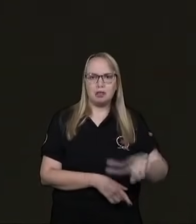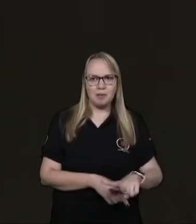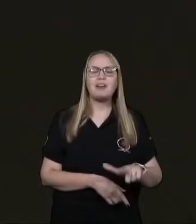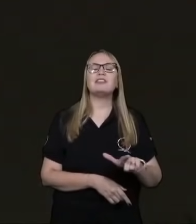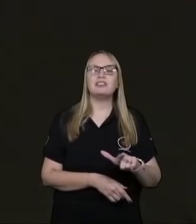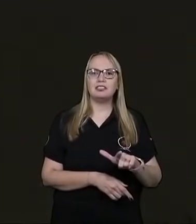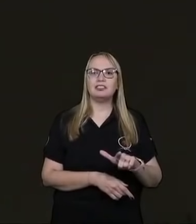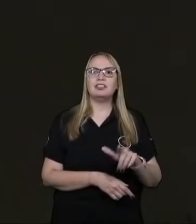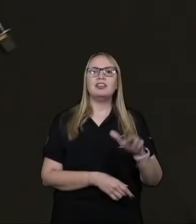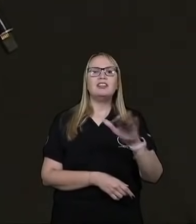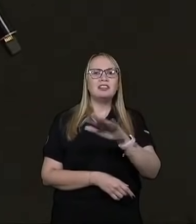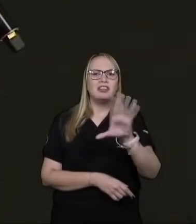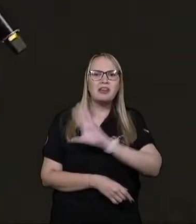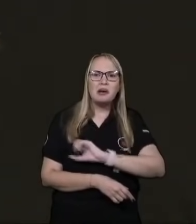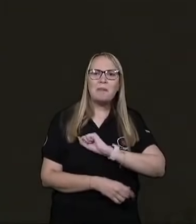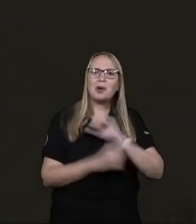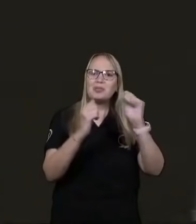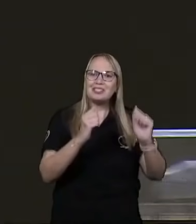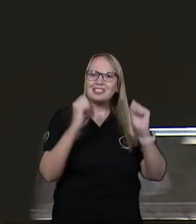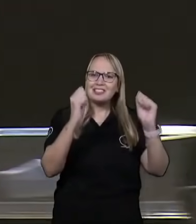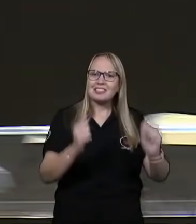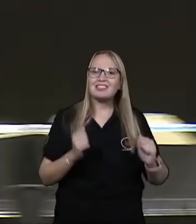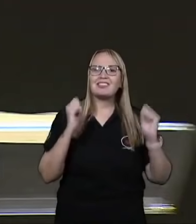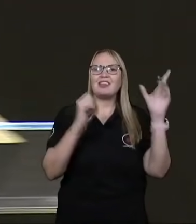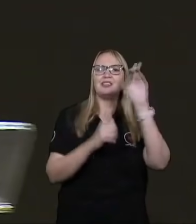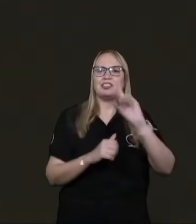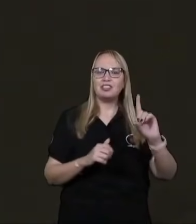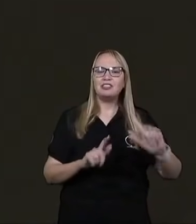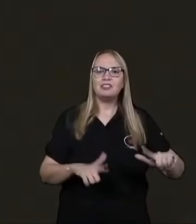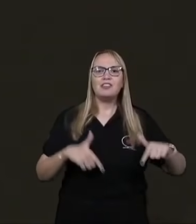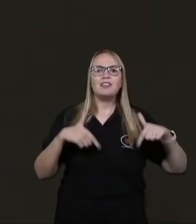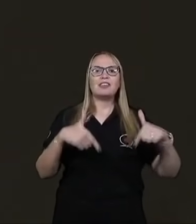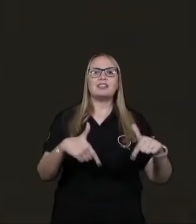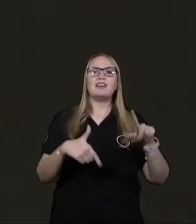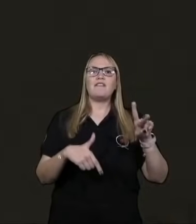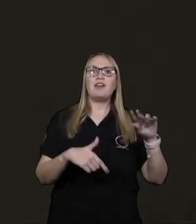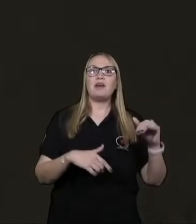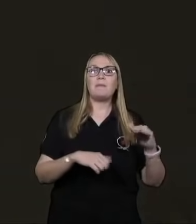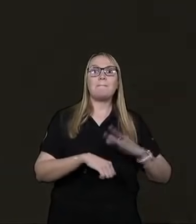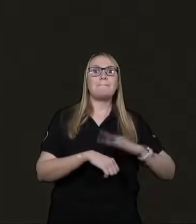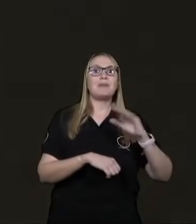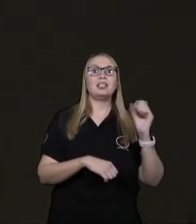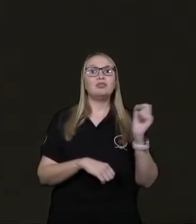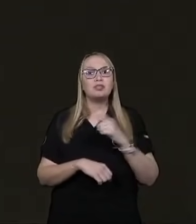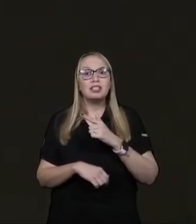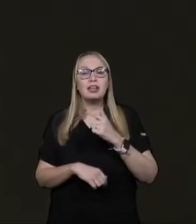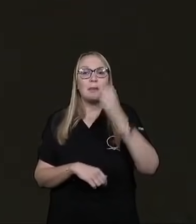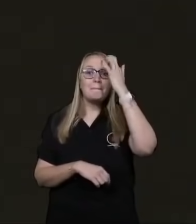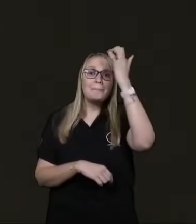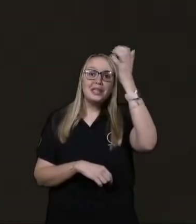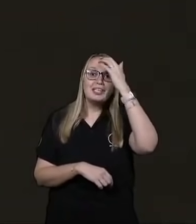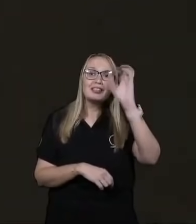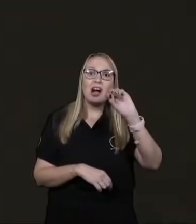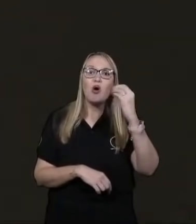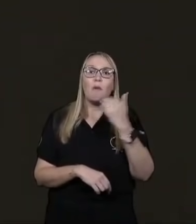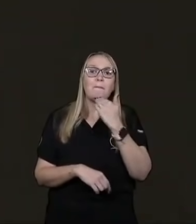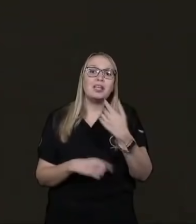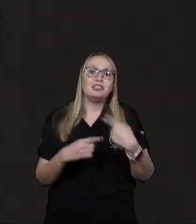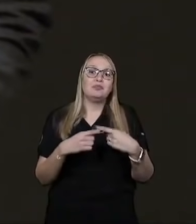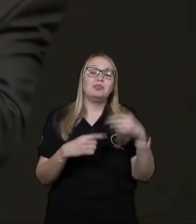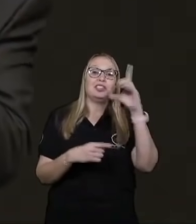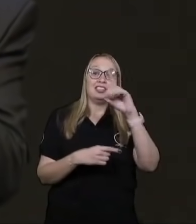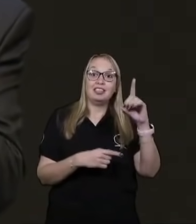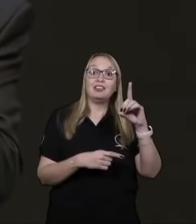o querido exalte o Deus que vai fazer além do que você pensa o pede porque